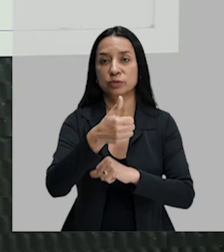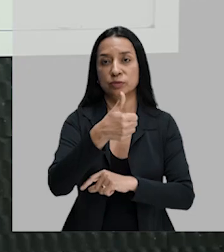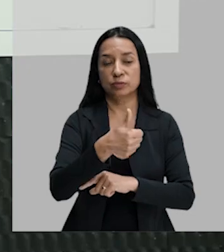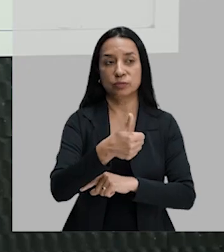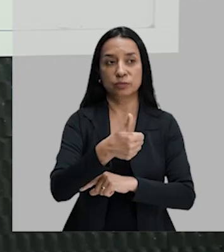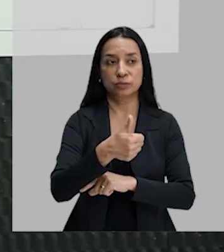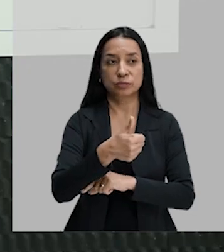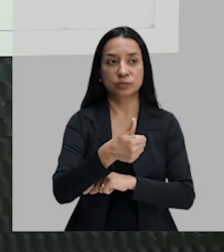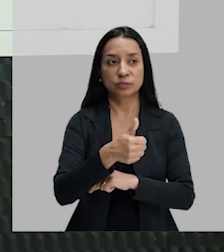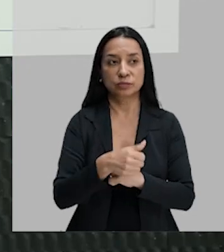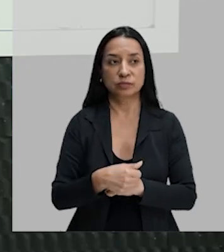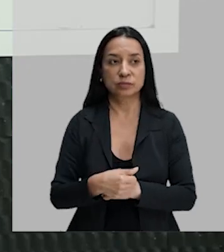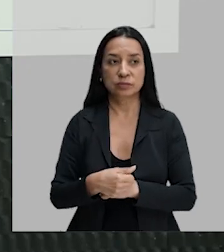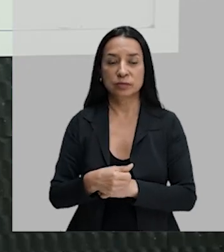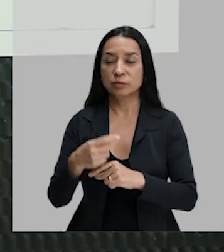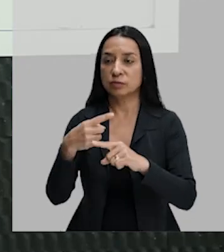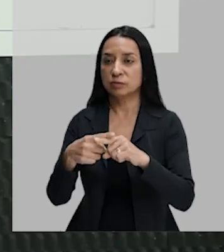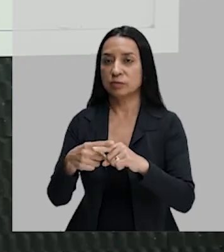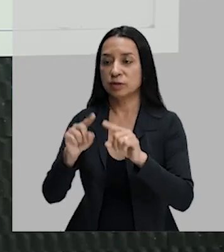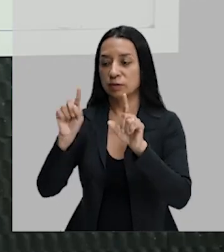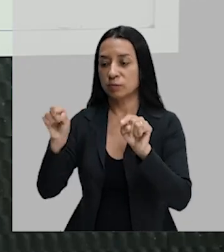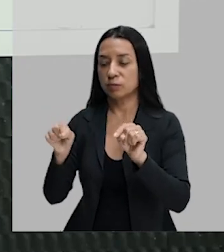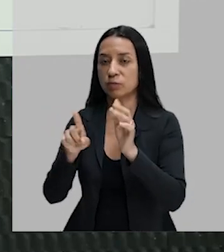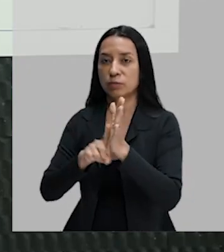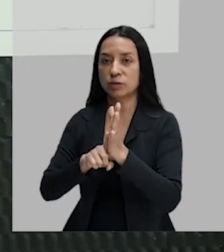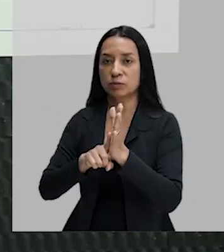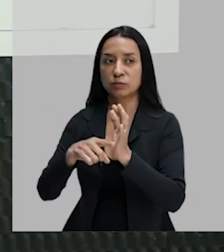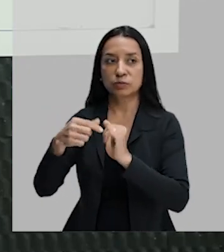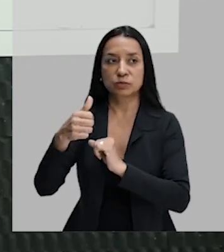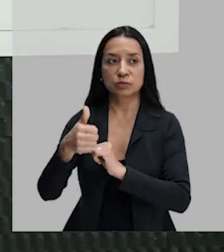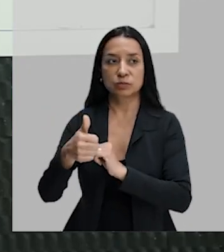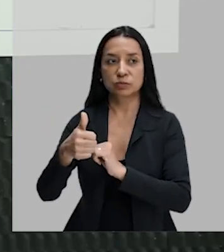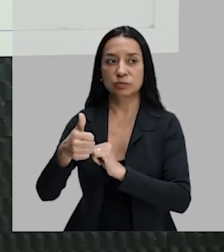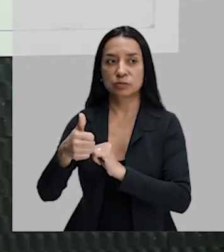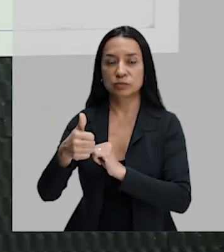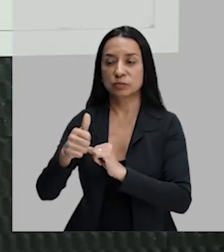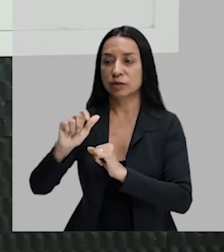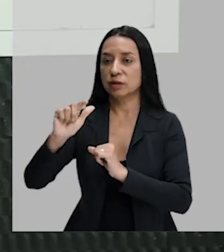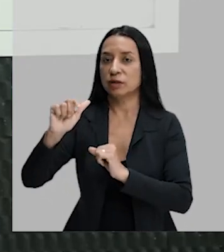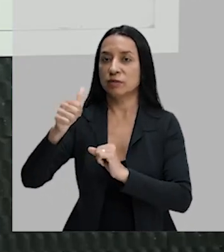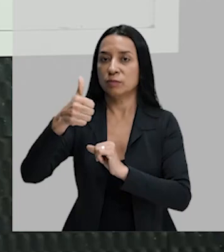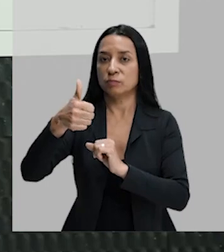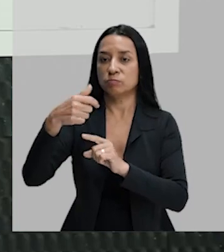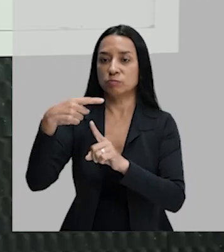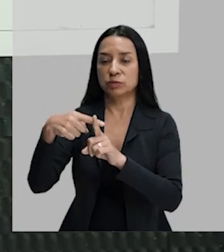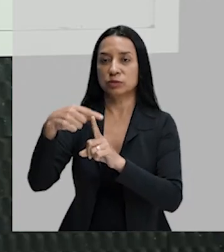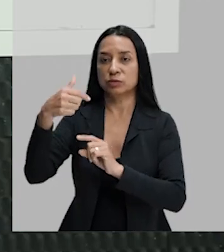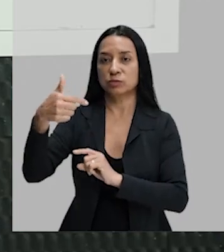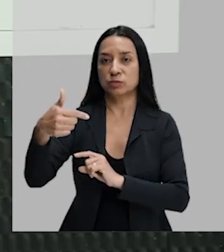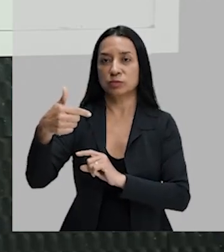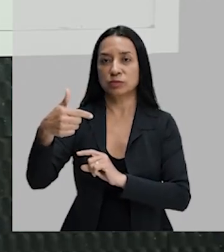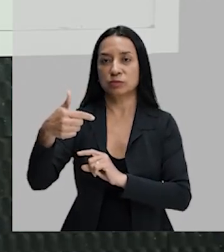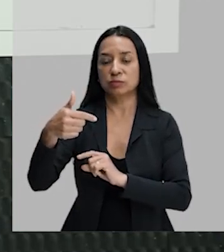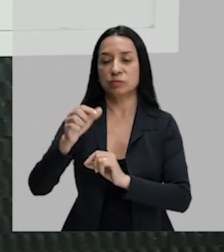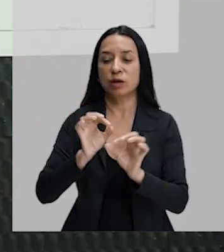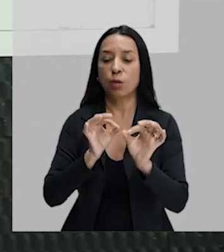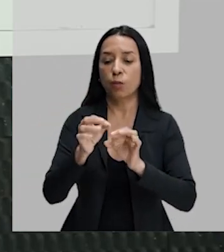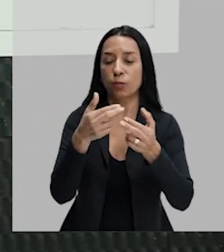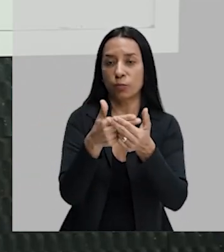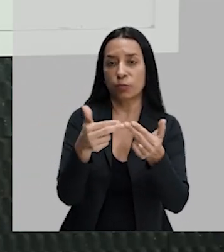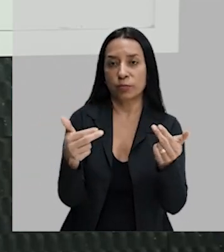elevado a 1 + 2 é justamente aqui é a ordem do elemento né